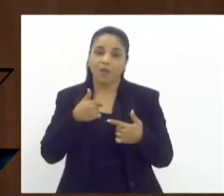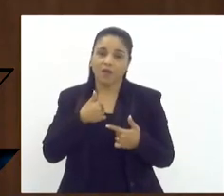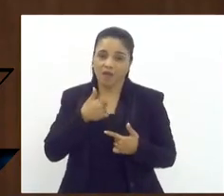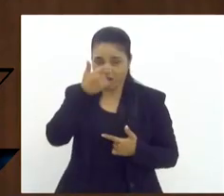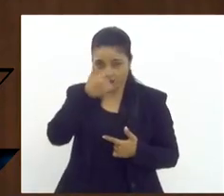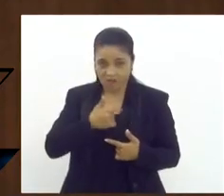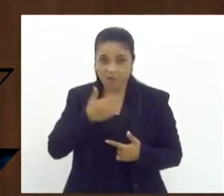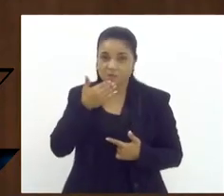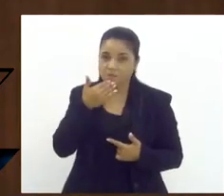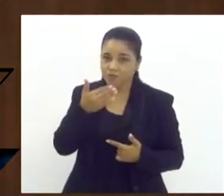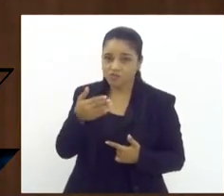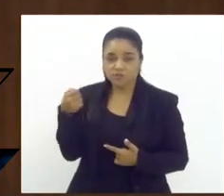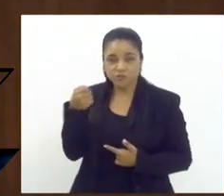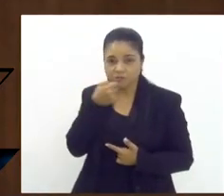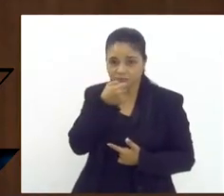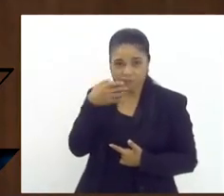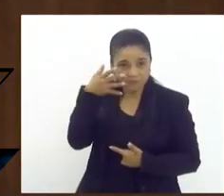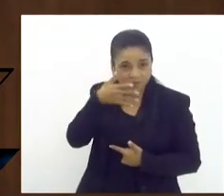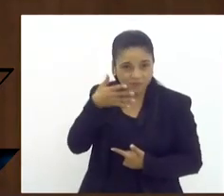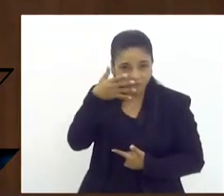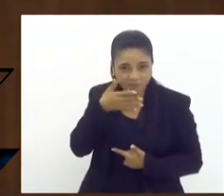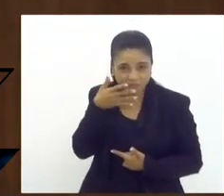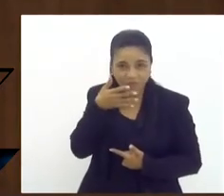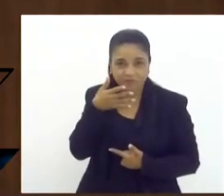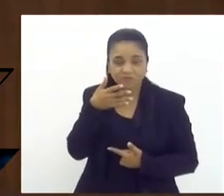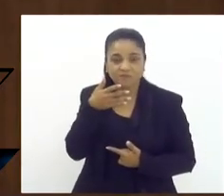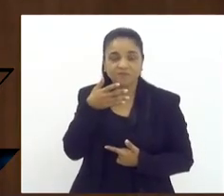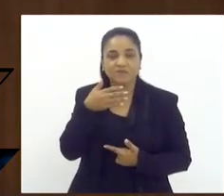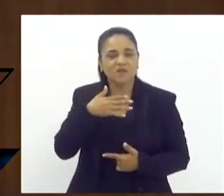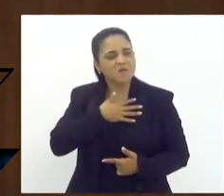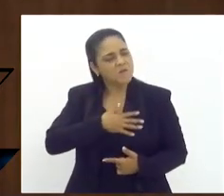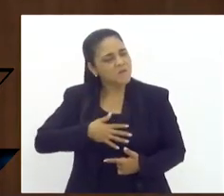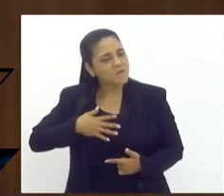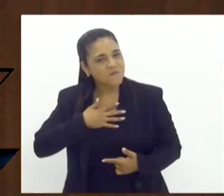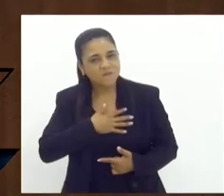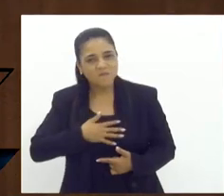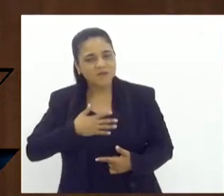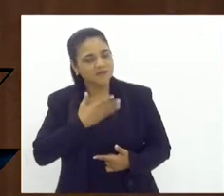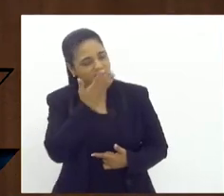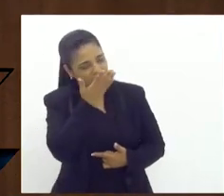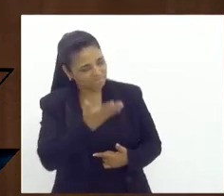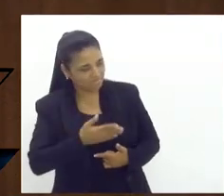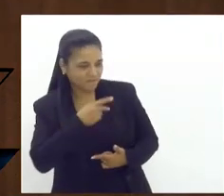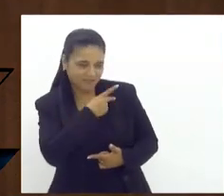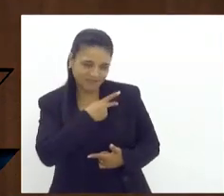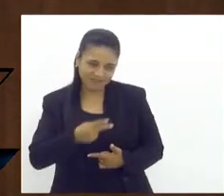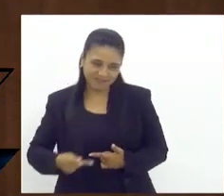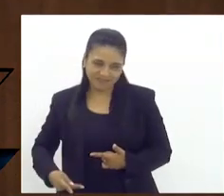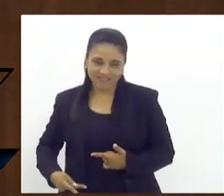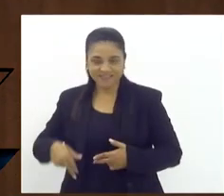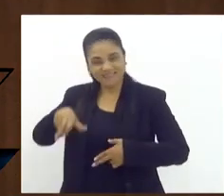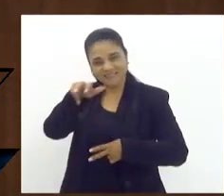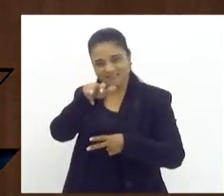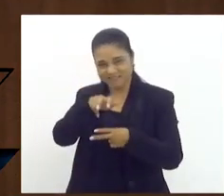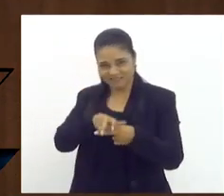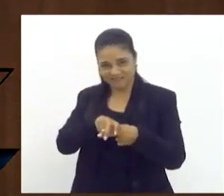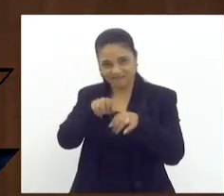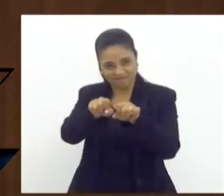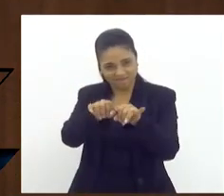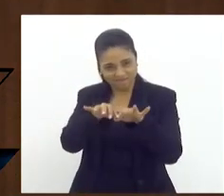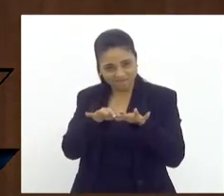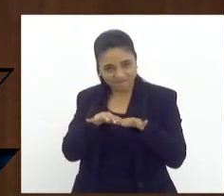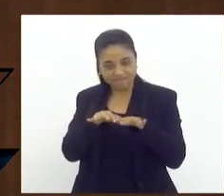pedindo a palavra Presidente é um prazer muito grande tê-la né presidindo Essa sessão